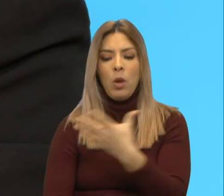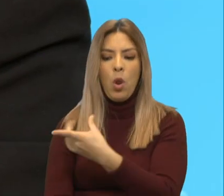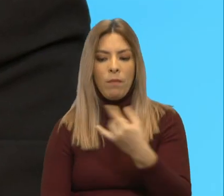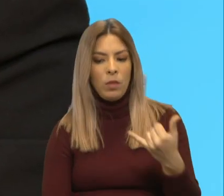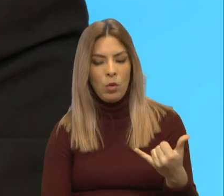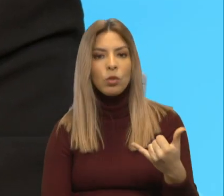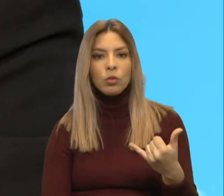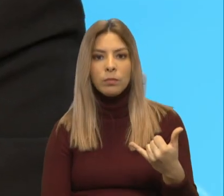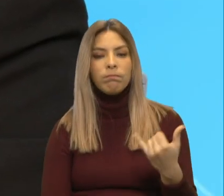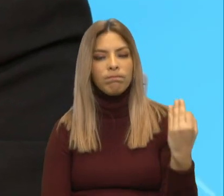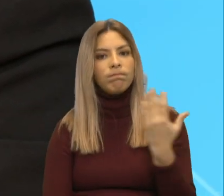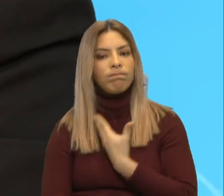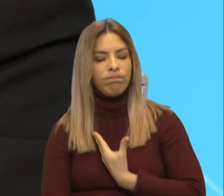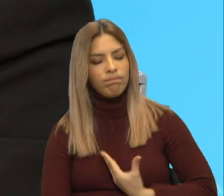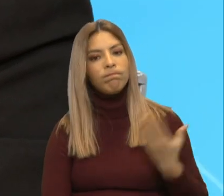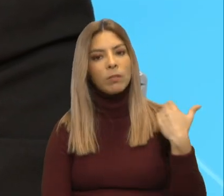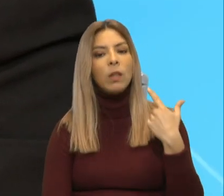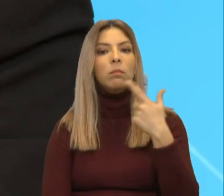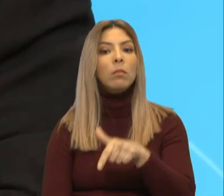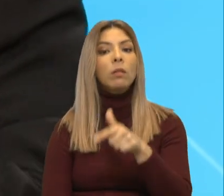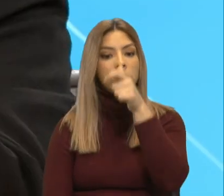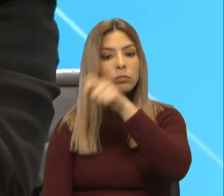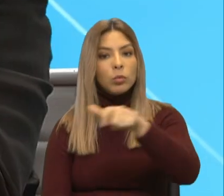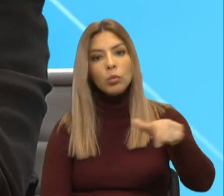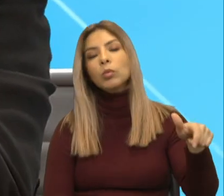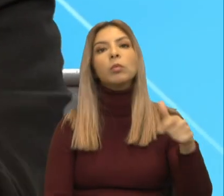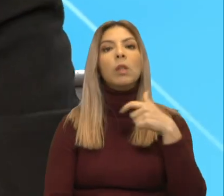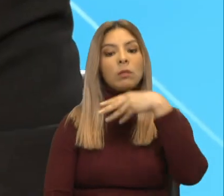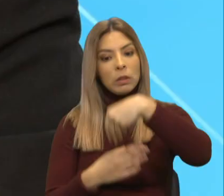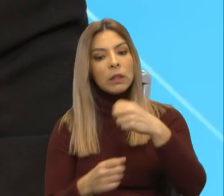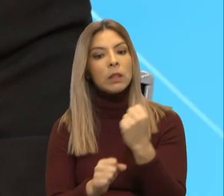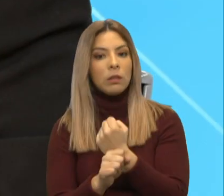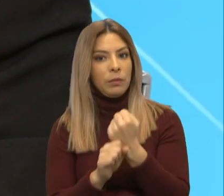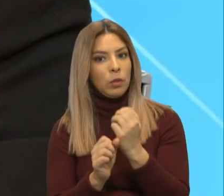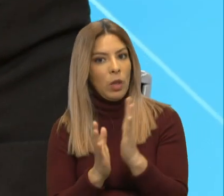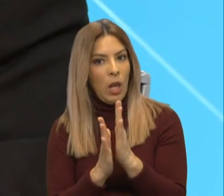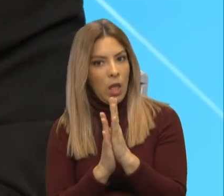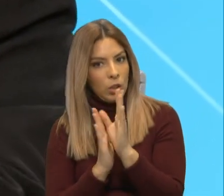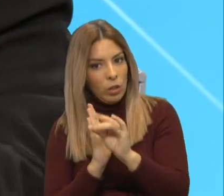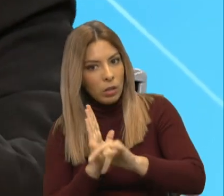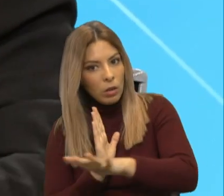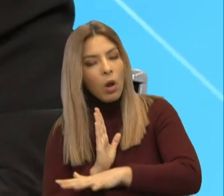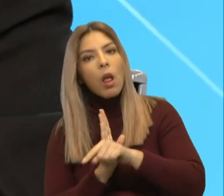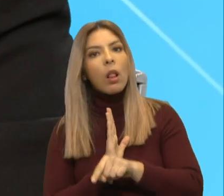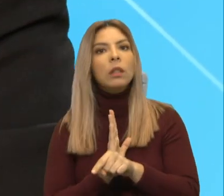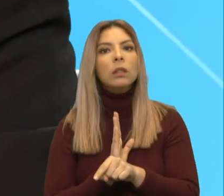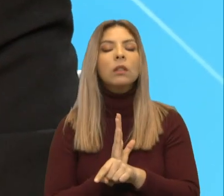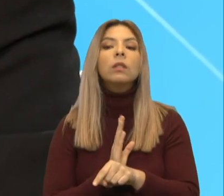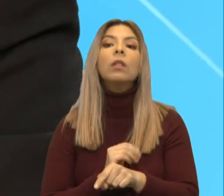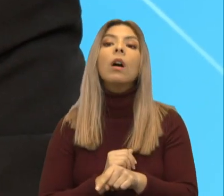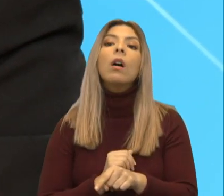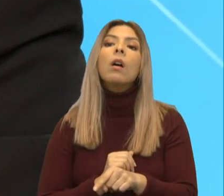testemunho cristão muito importante, leigos, ao serviço da igreja local e ao serviço, digamos assim, da nação,